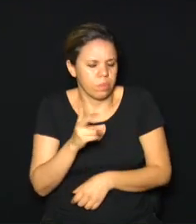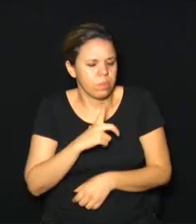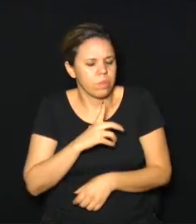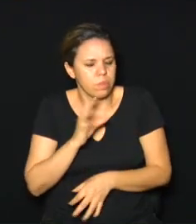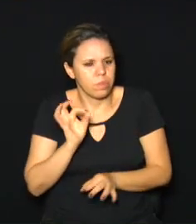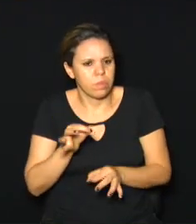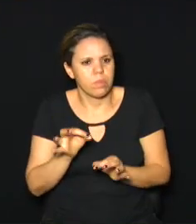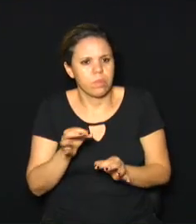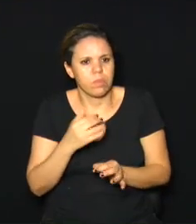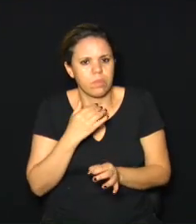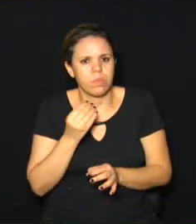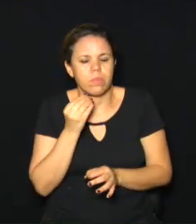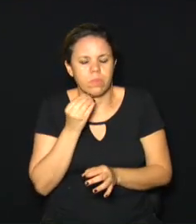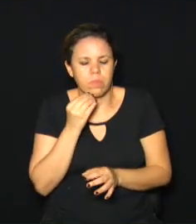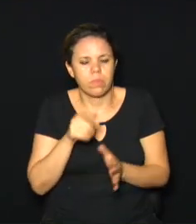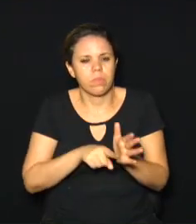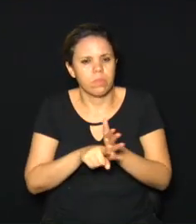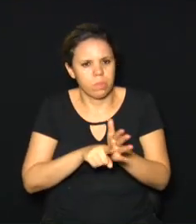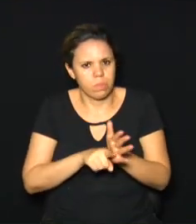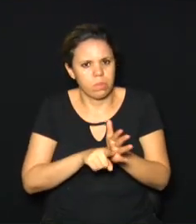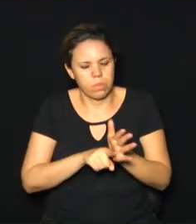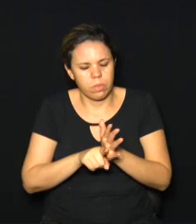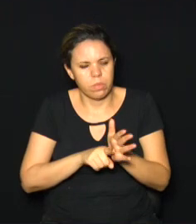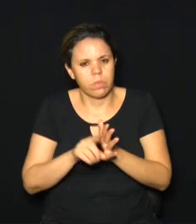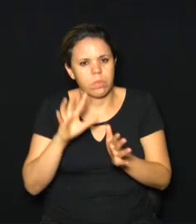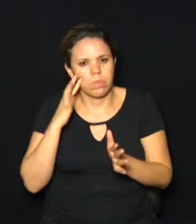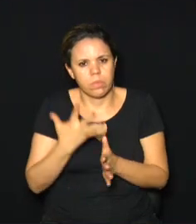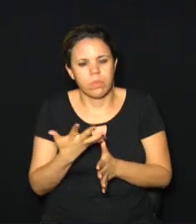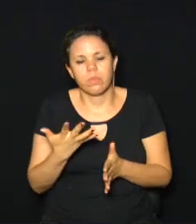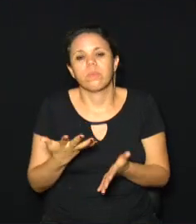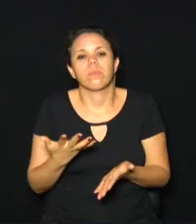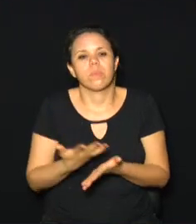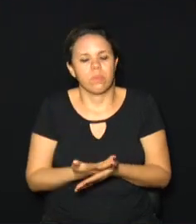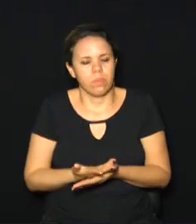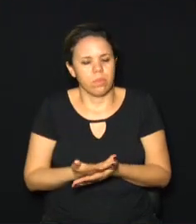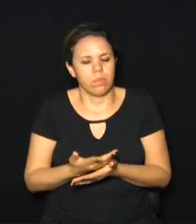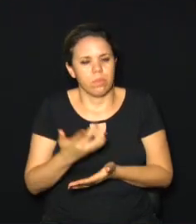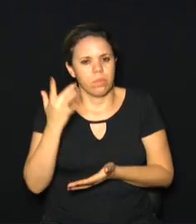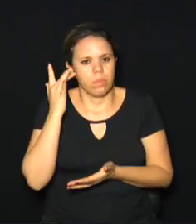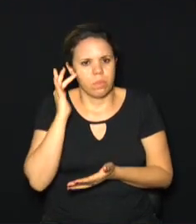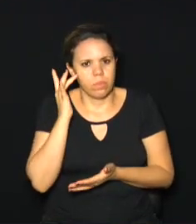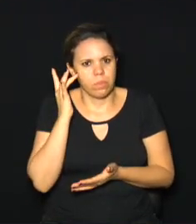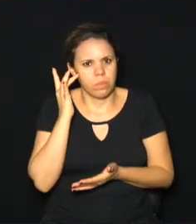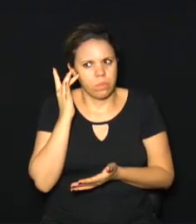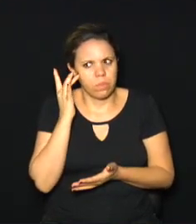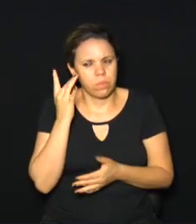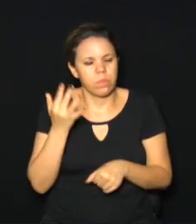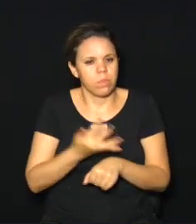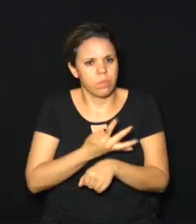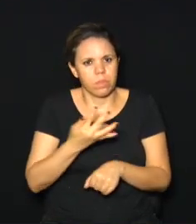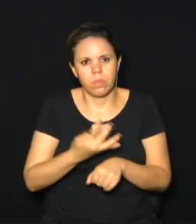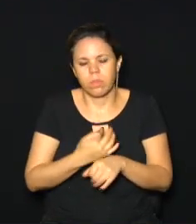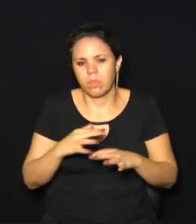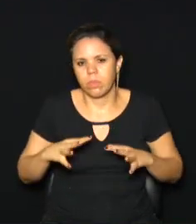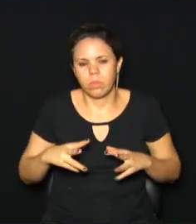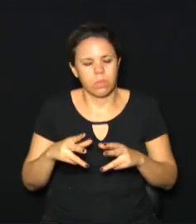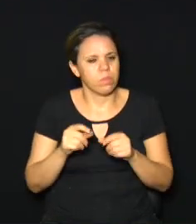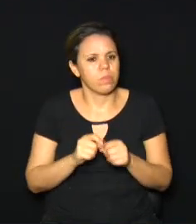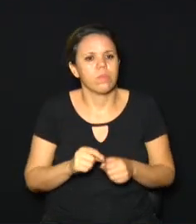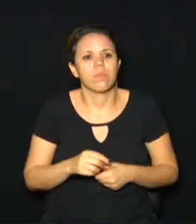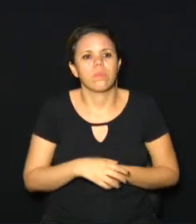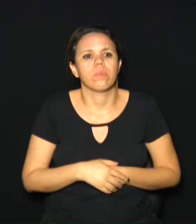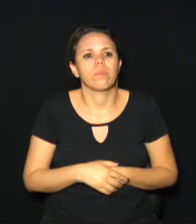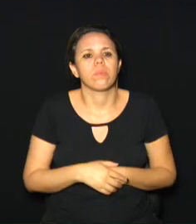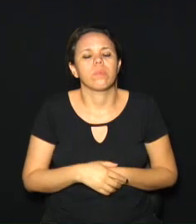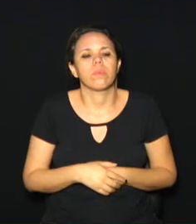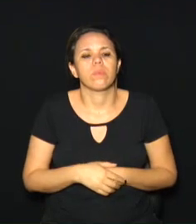fazer, de buscar a solução administrativa. Eu acho que o grande... né? Eu acho que a gente tem que esgotar todos, assim,